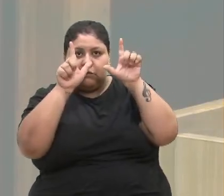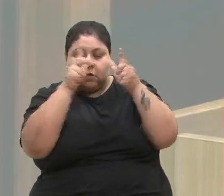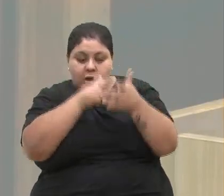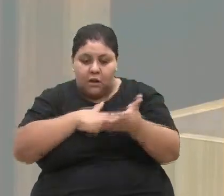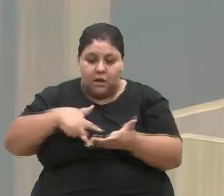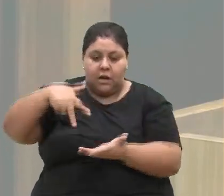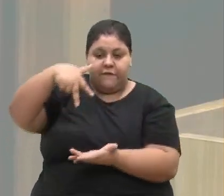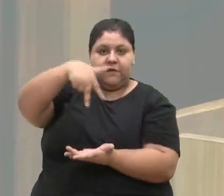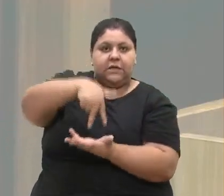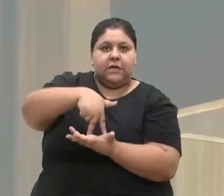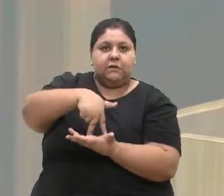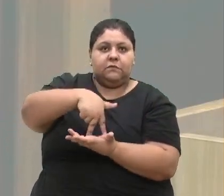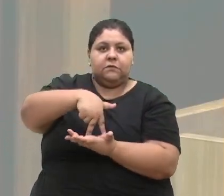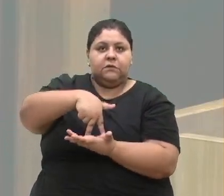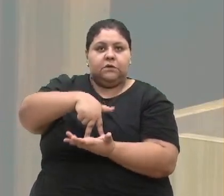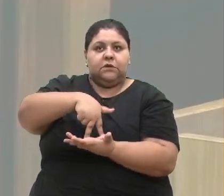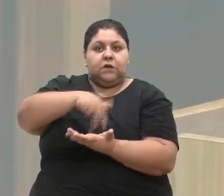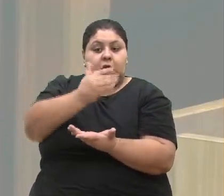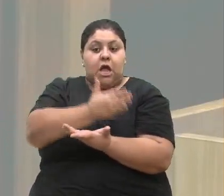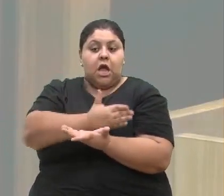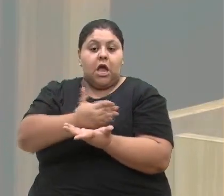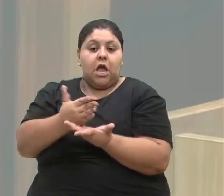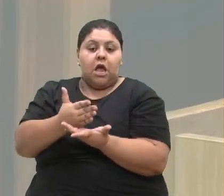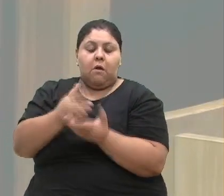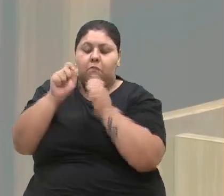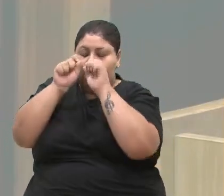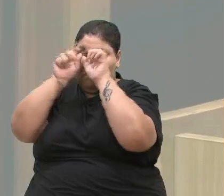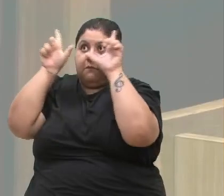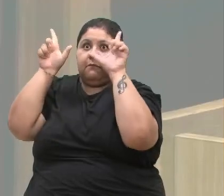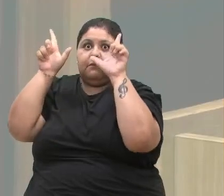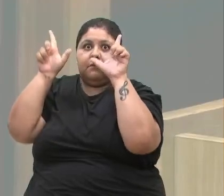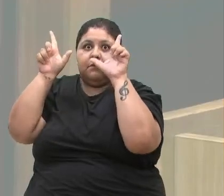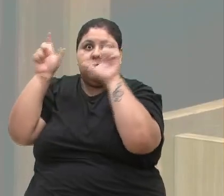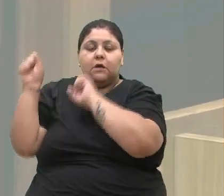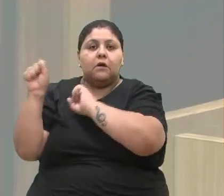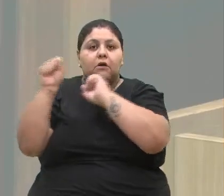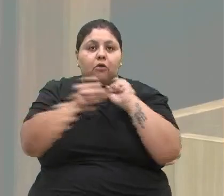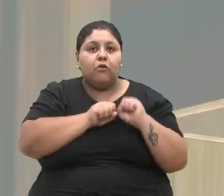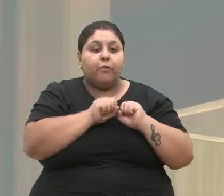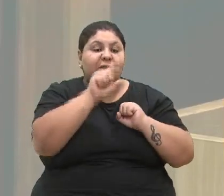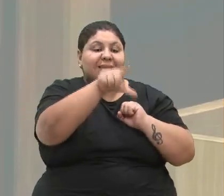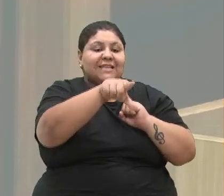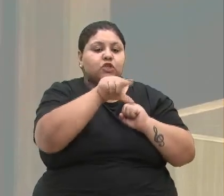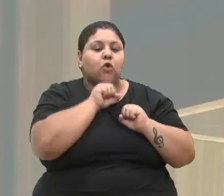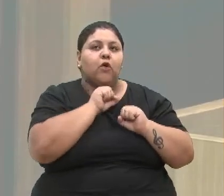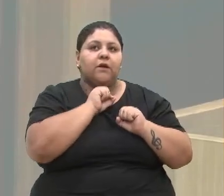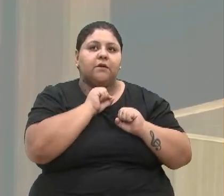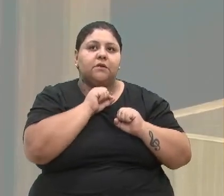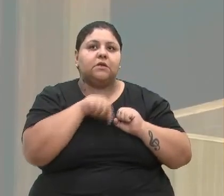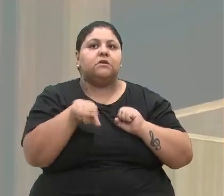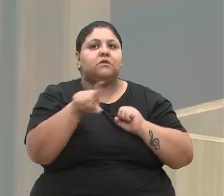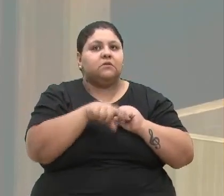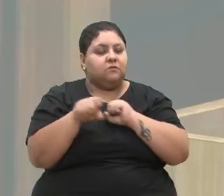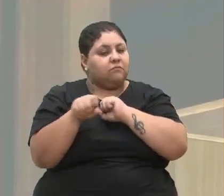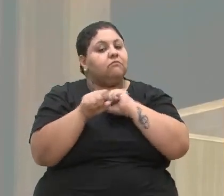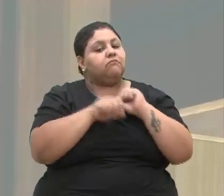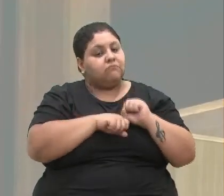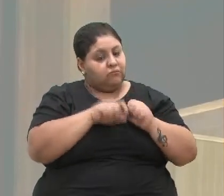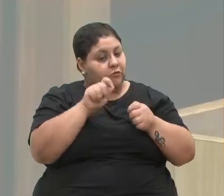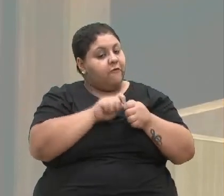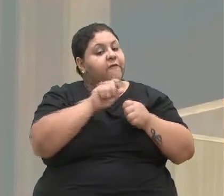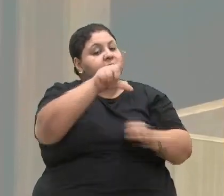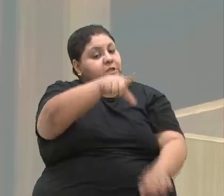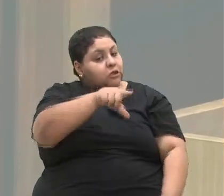levantamos, quando lá iniciamos abrindo os olhos, o poder da escolha. Nós podemos fazer as